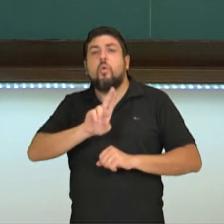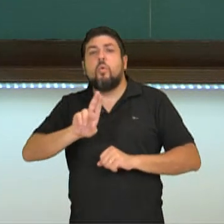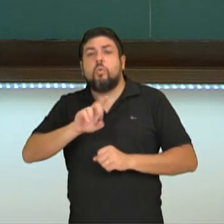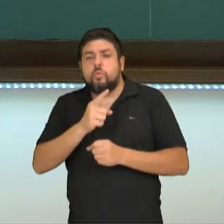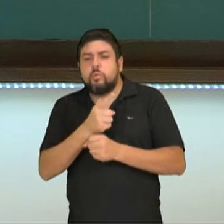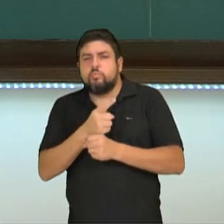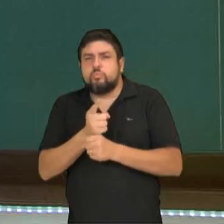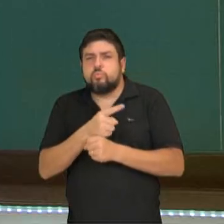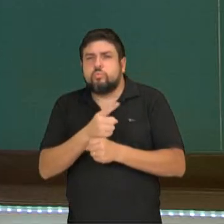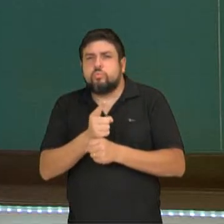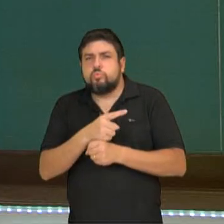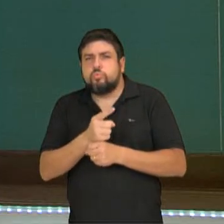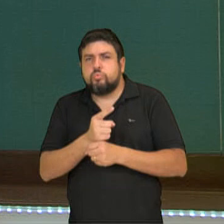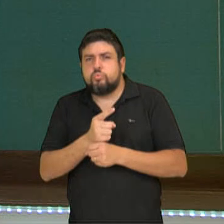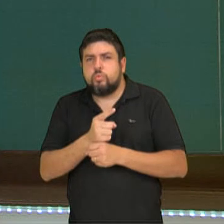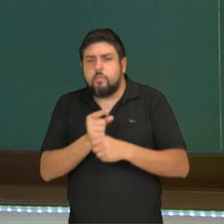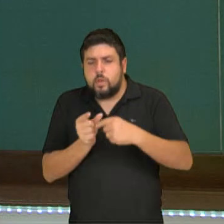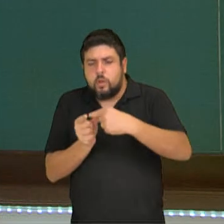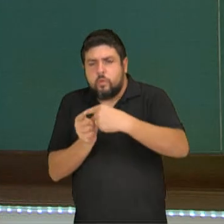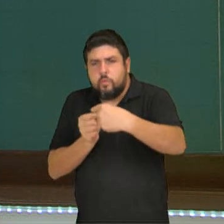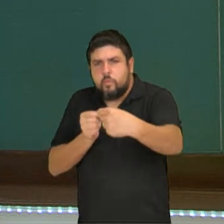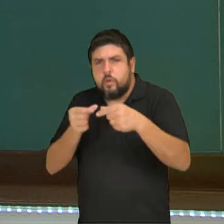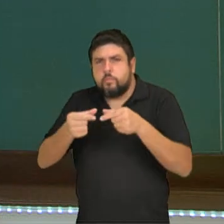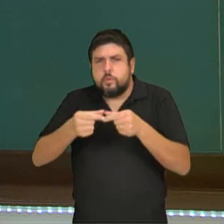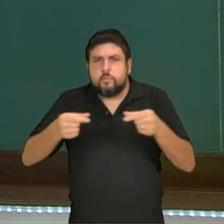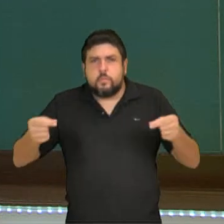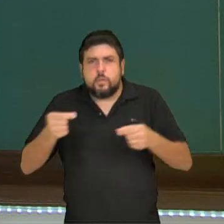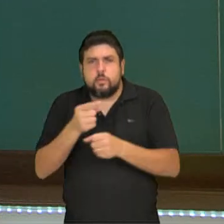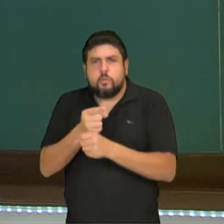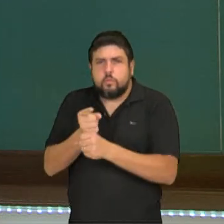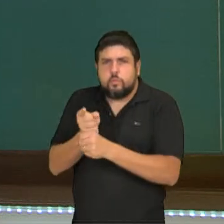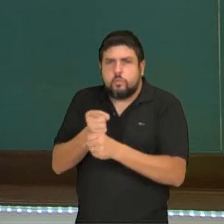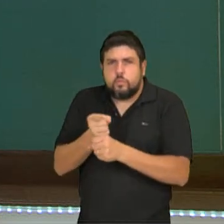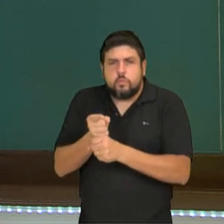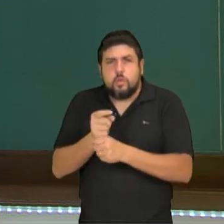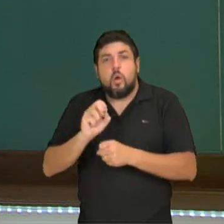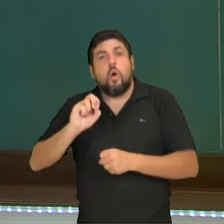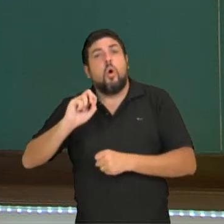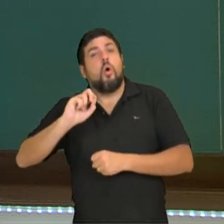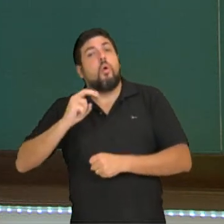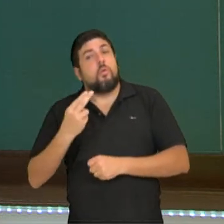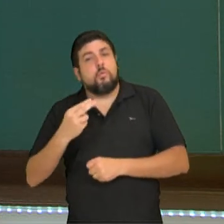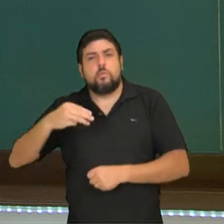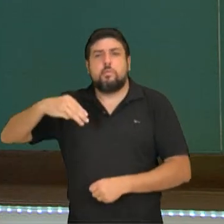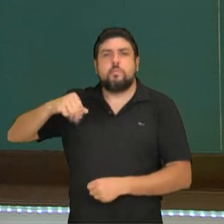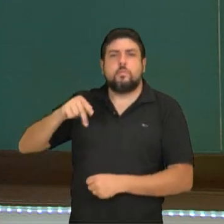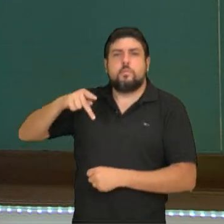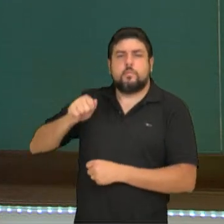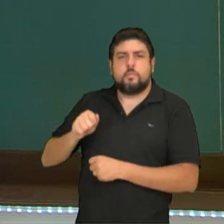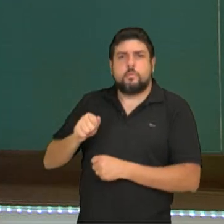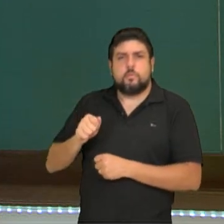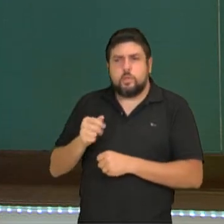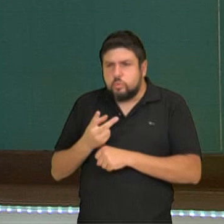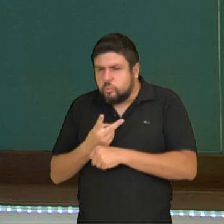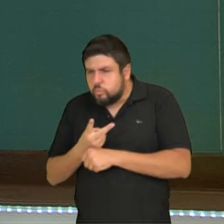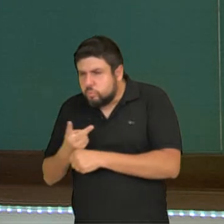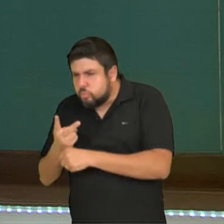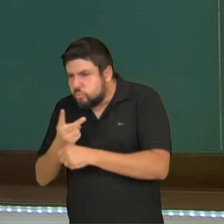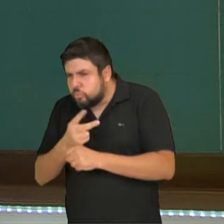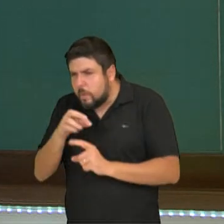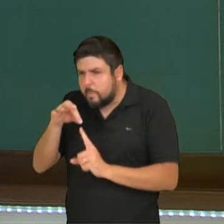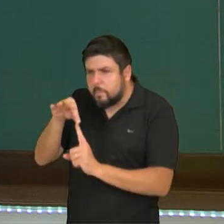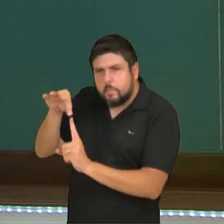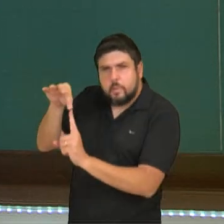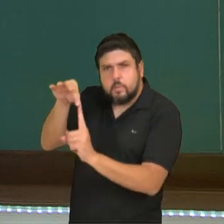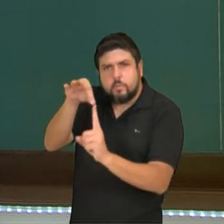Então, você vai ter uma bússola ou um mapa e você vai tentar encontrar os pontos de controle que vão estar espalhados em um